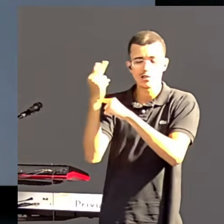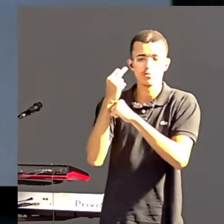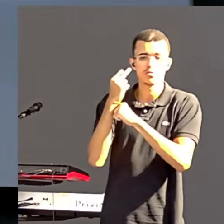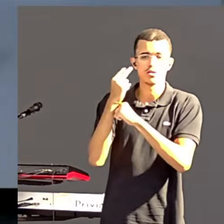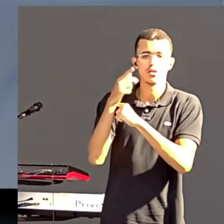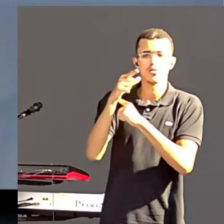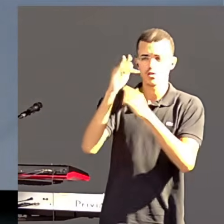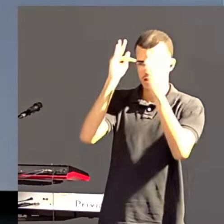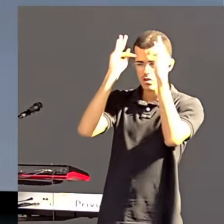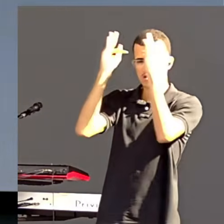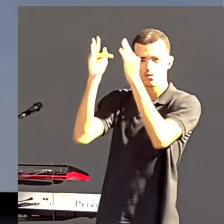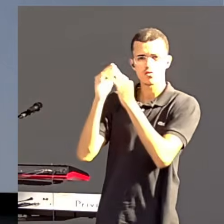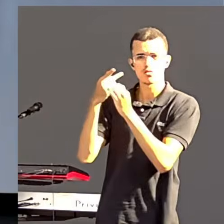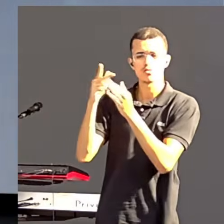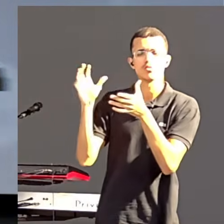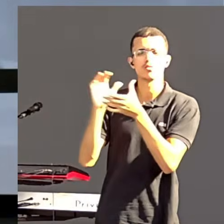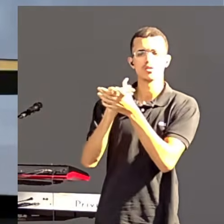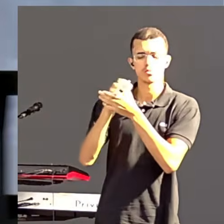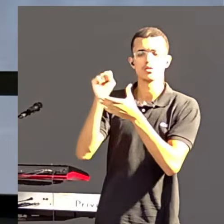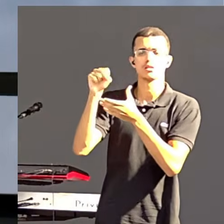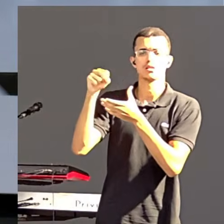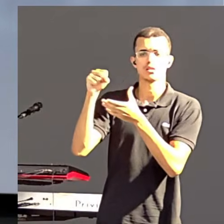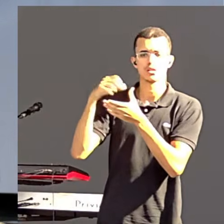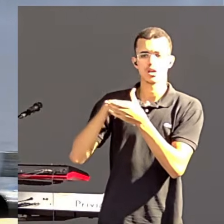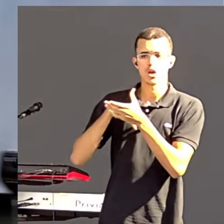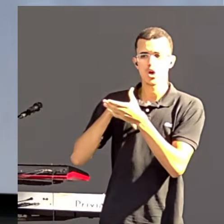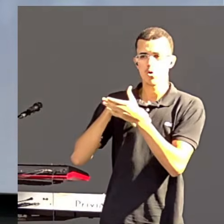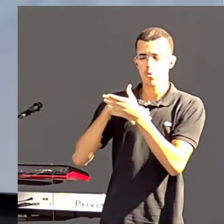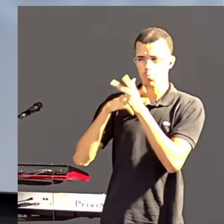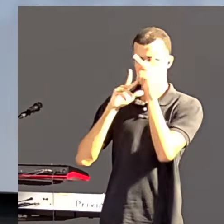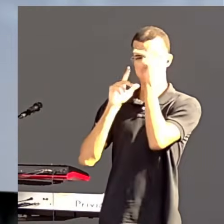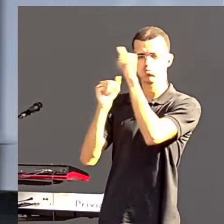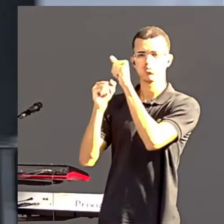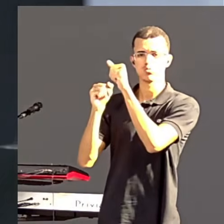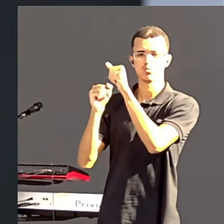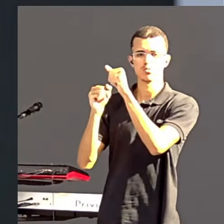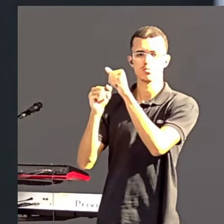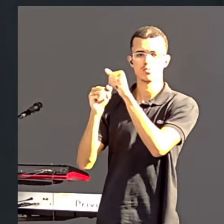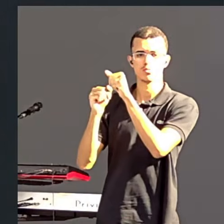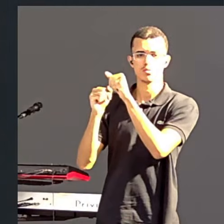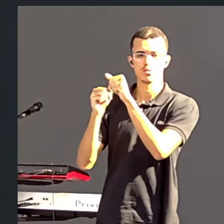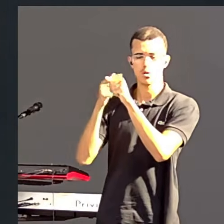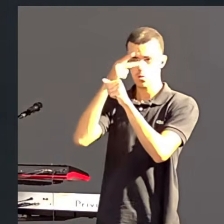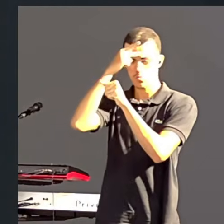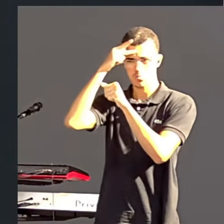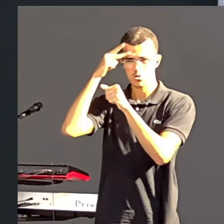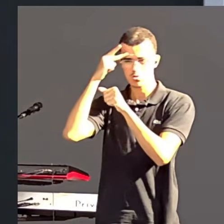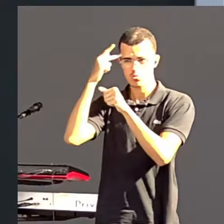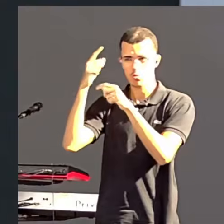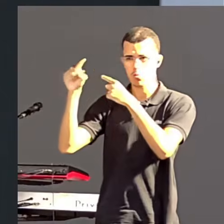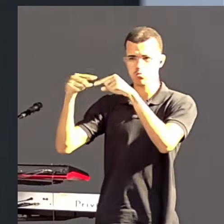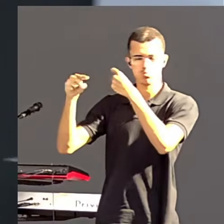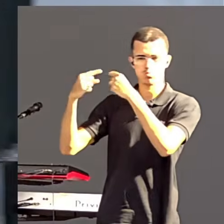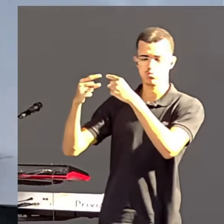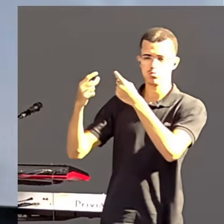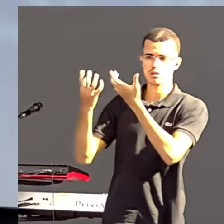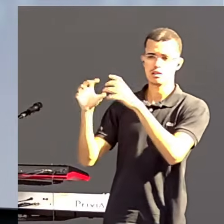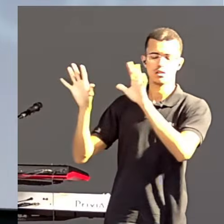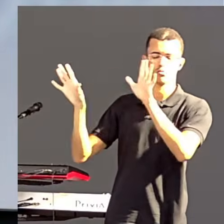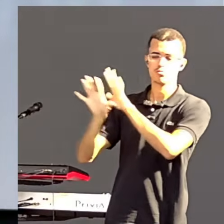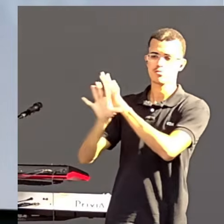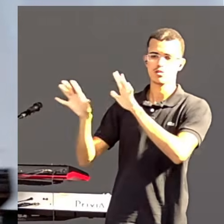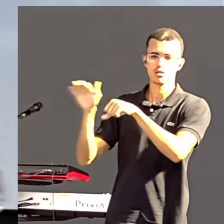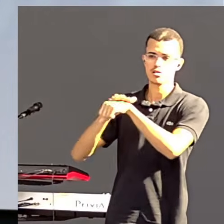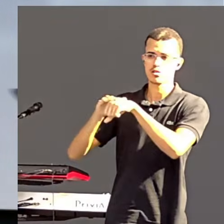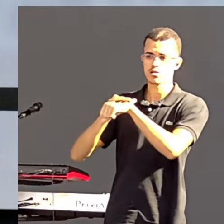Você está sendo fiel no seu casamento? Estou sim, estou com a guarda levantada, não deixo ninguém me aproximar, não quero gracejo, não quero conversa,